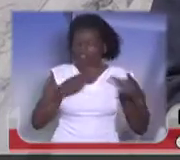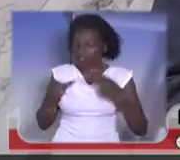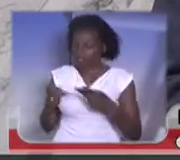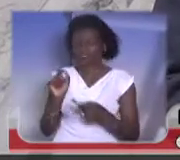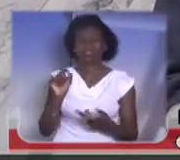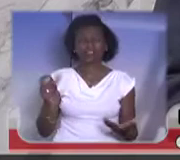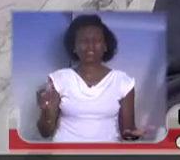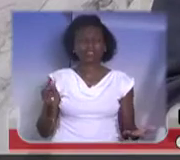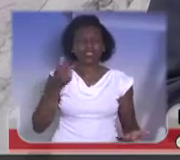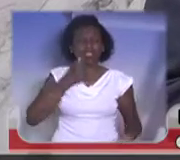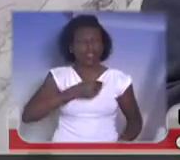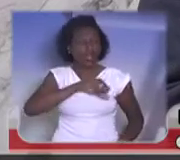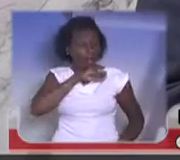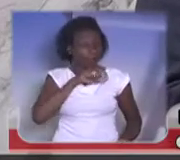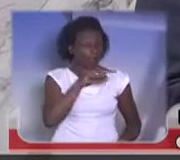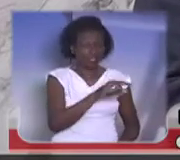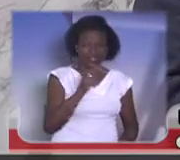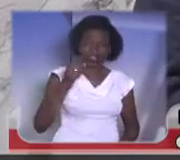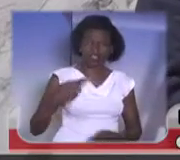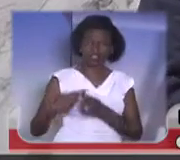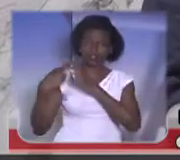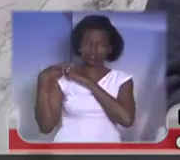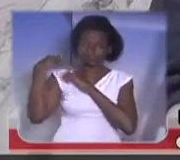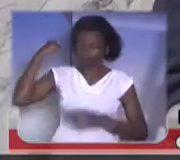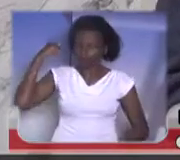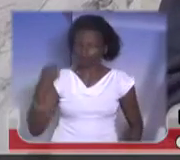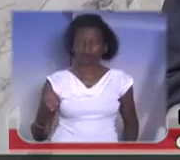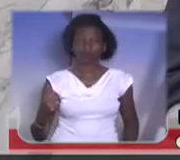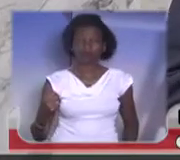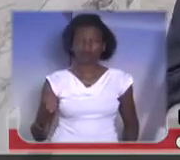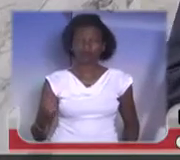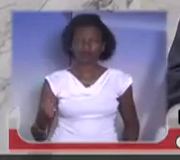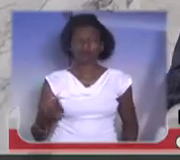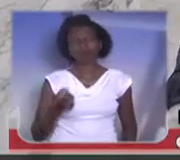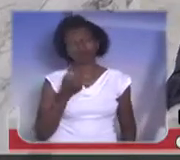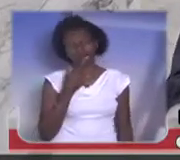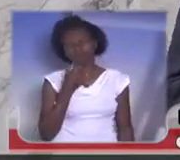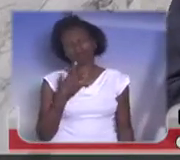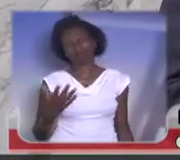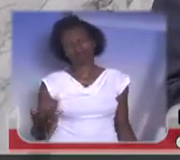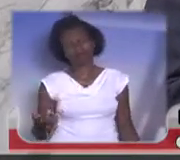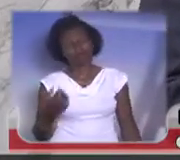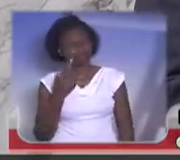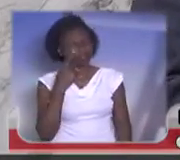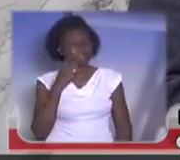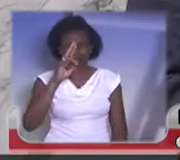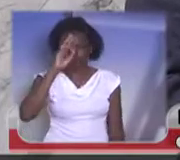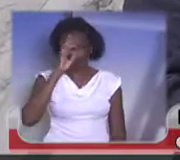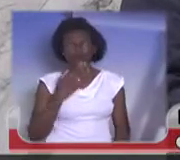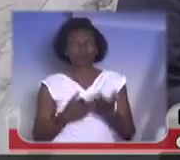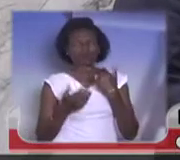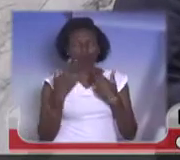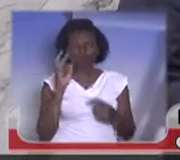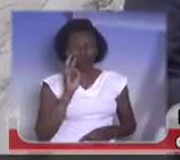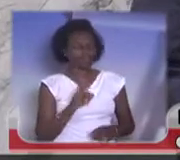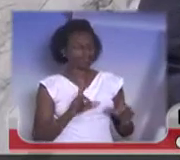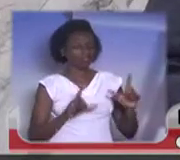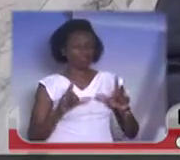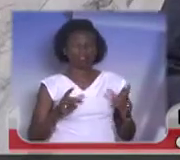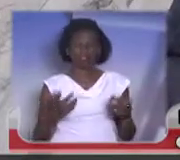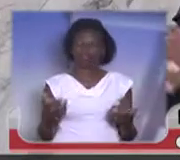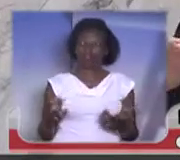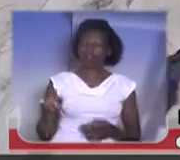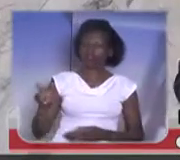vergonha eu ouvi atentamente e vir pra cá tava vendo na hora do almoço vi na televisão e vendo a violência no rio de